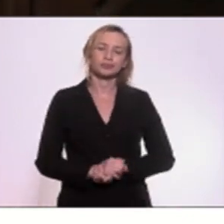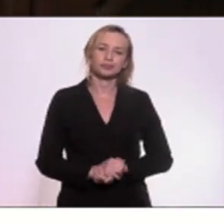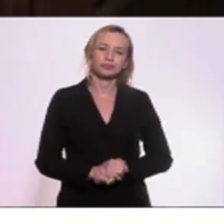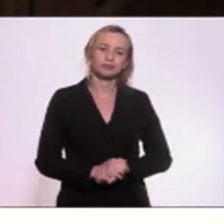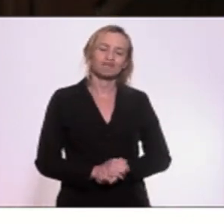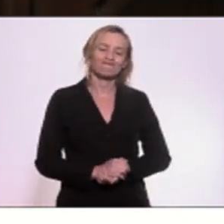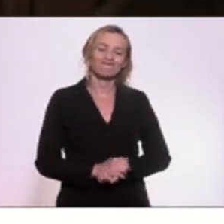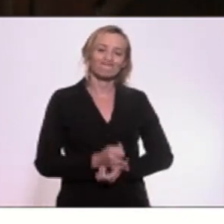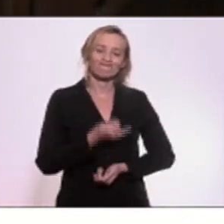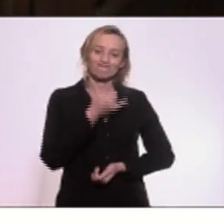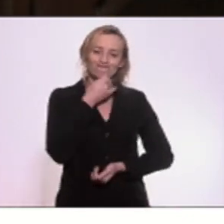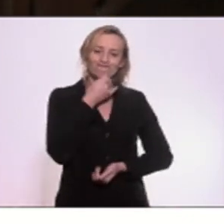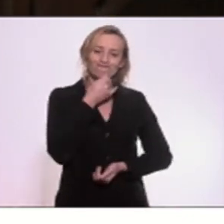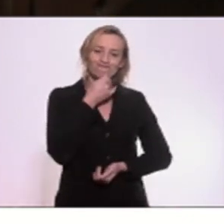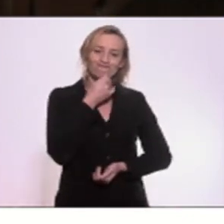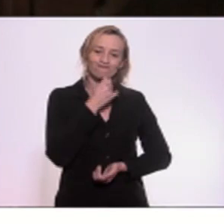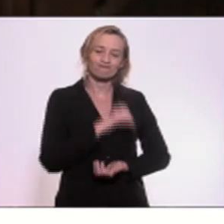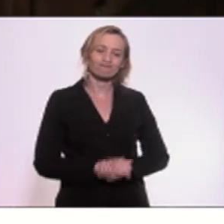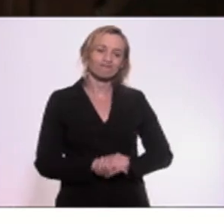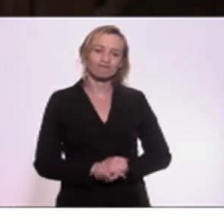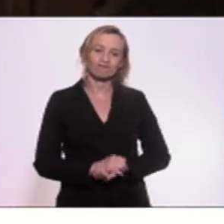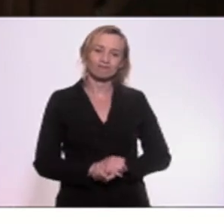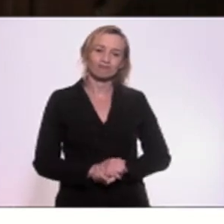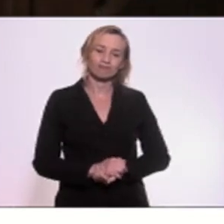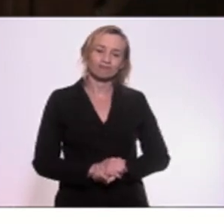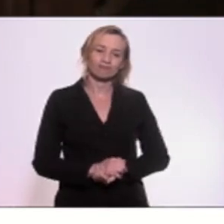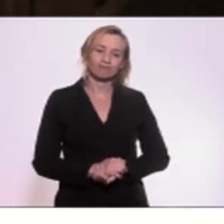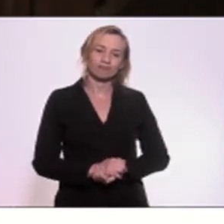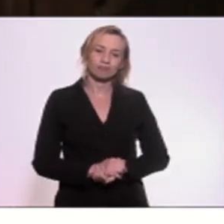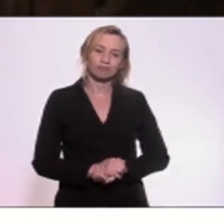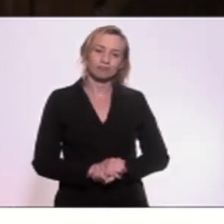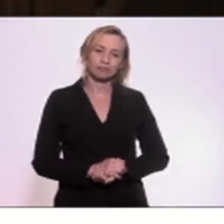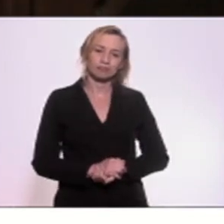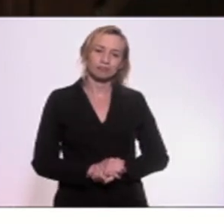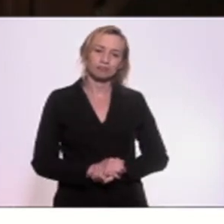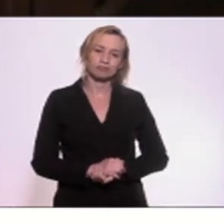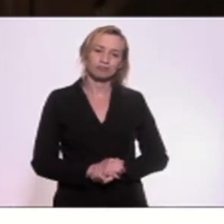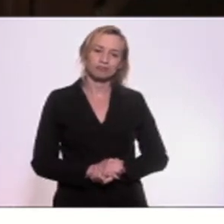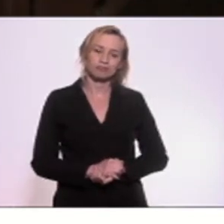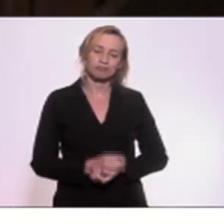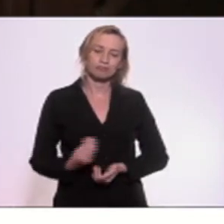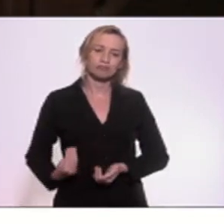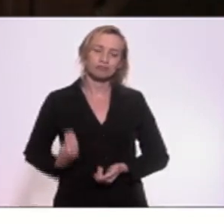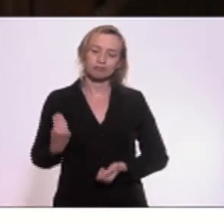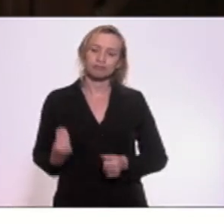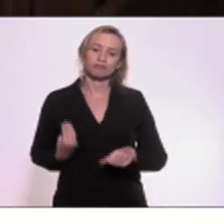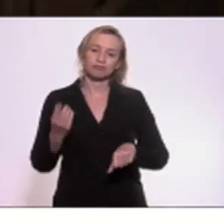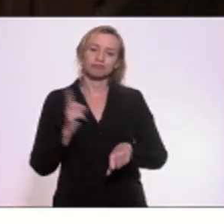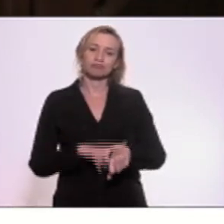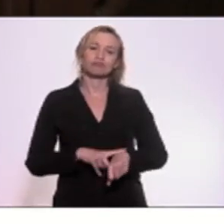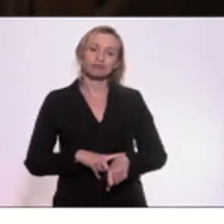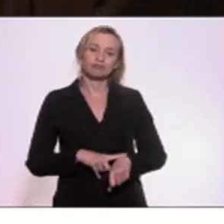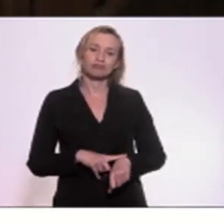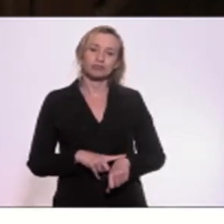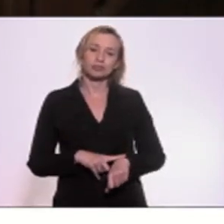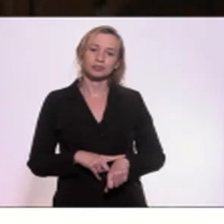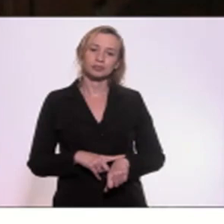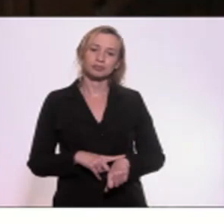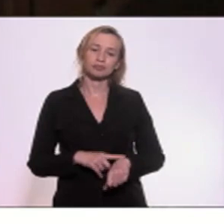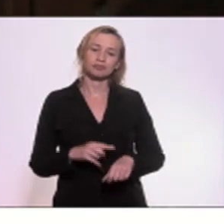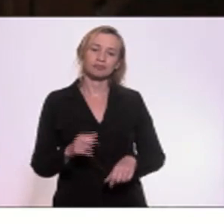É lamentável. Eu vivi uma época